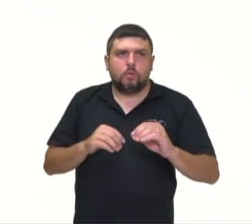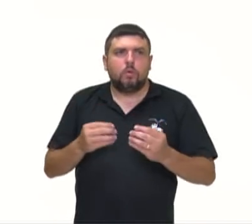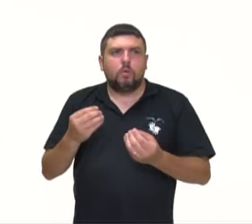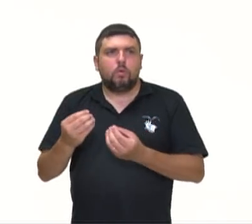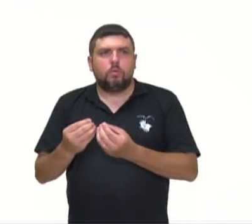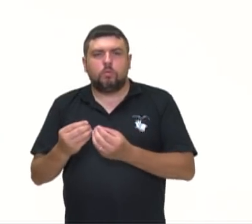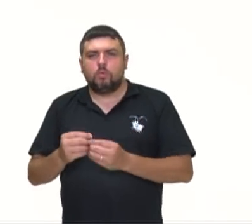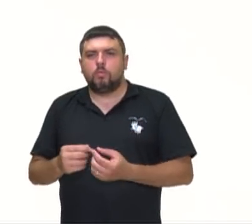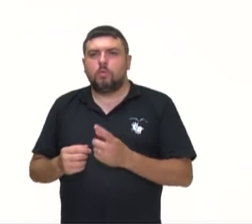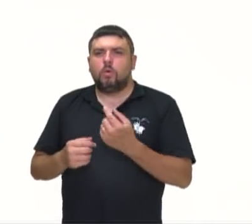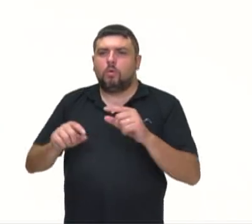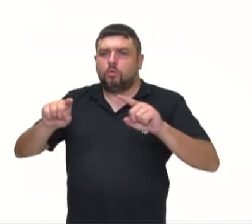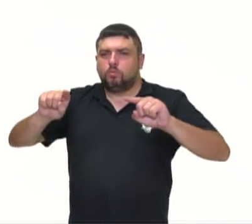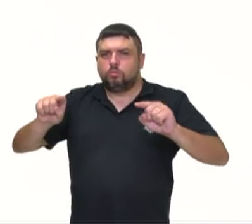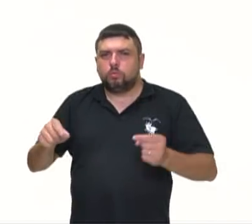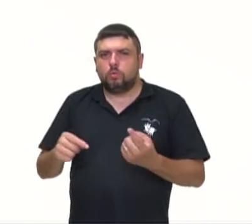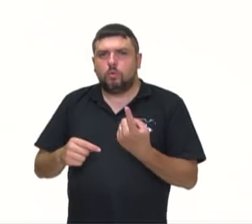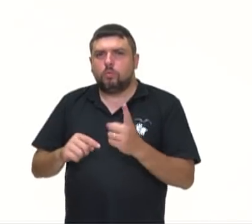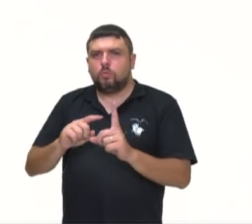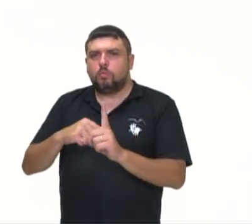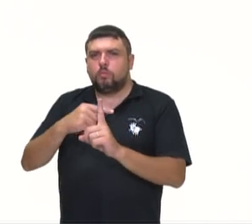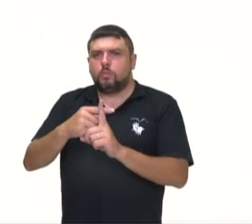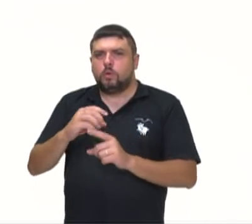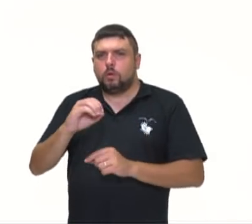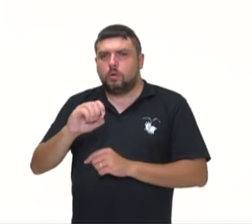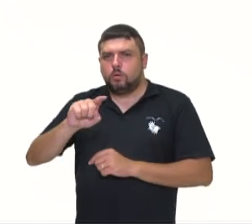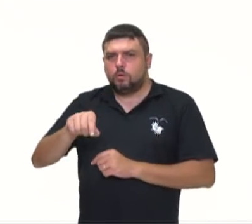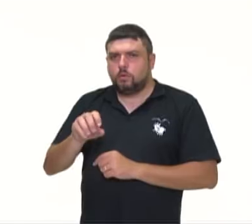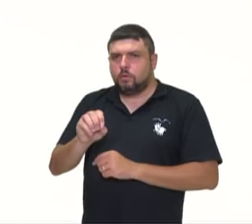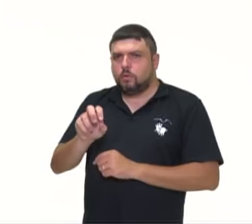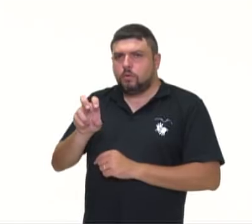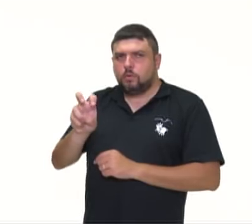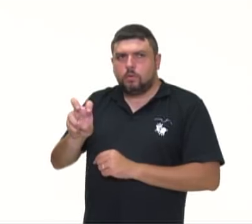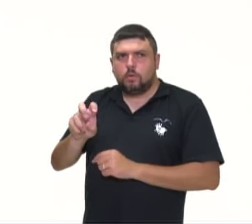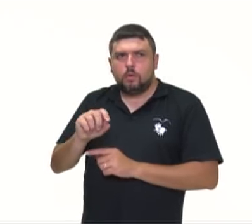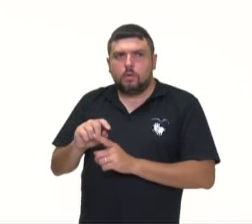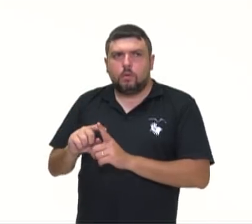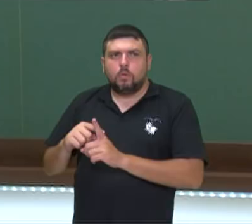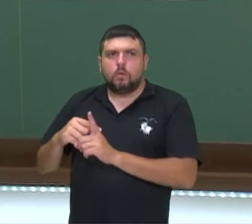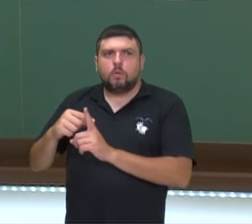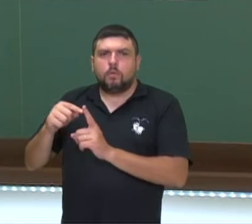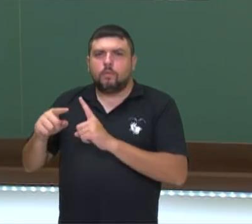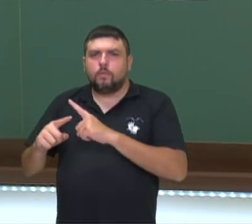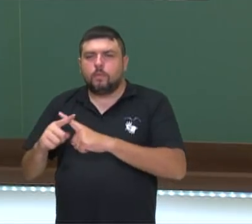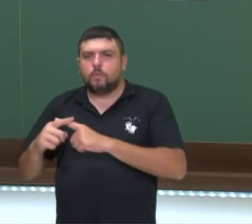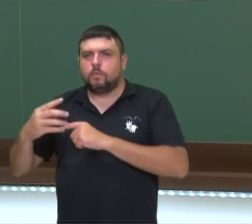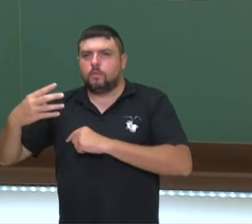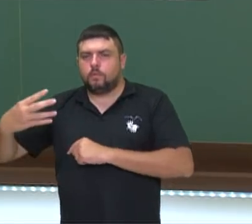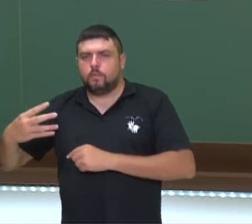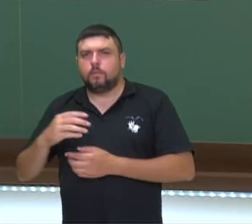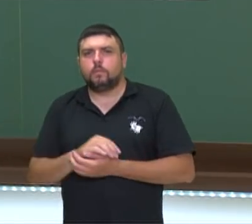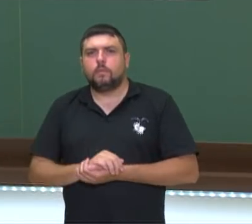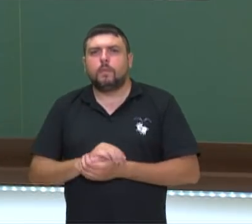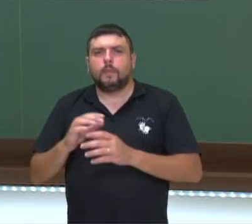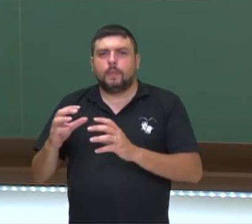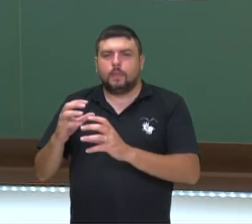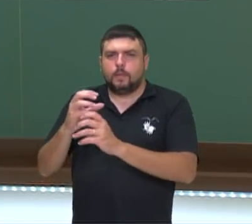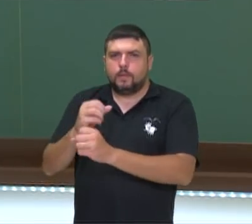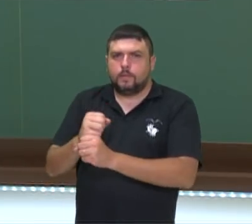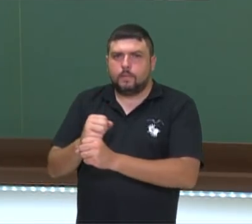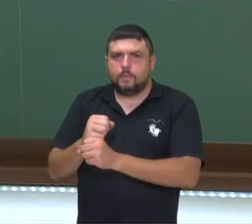0,5 centésimos, o tempo 4. Aqui vamos multiplicar o 0,5 por 4, que vai